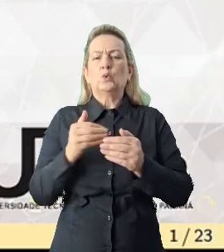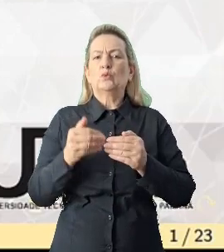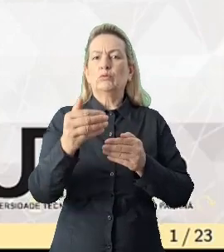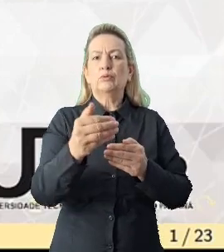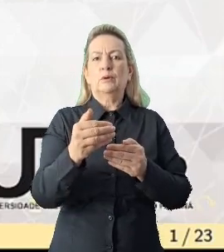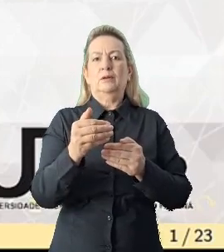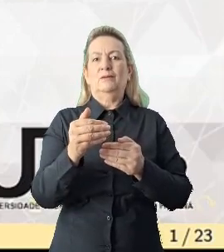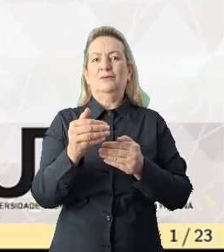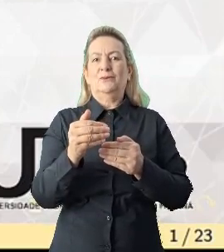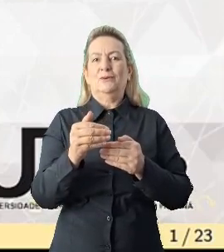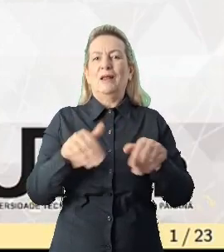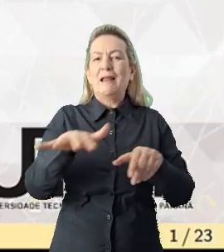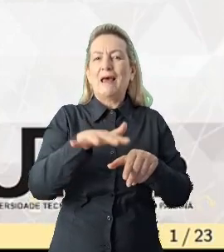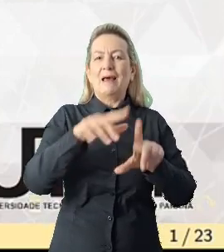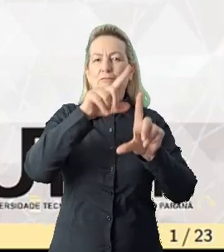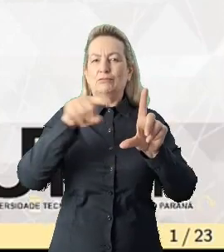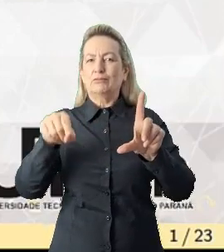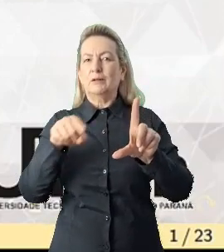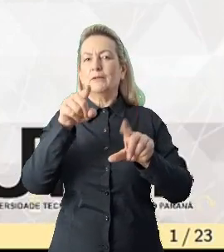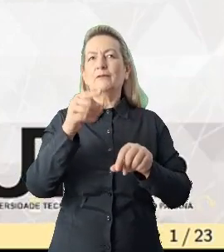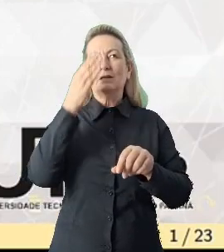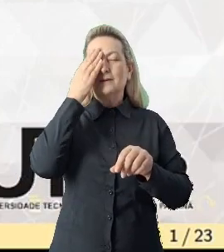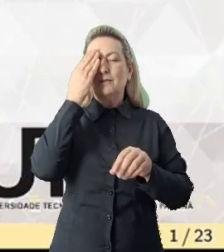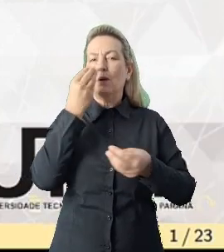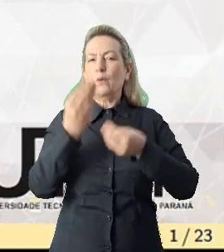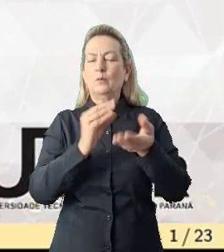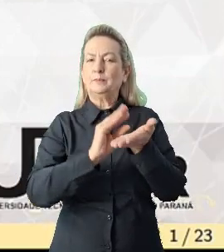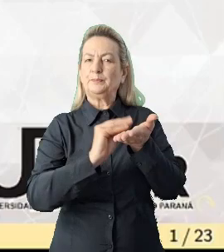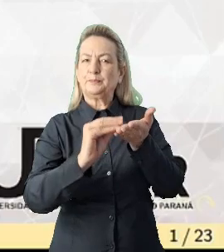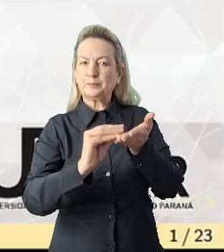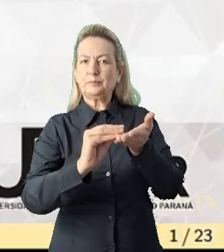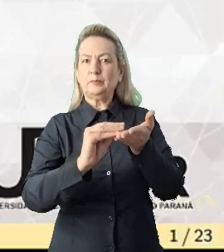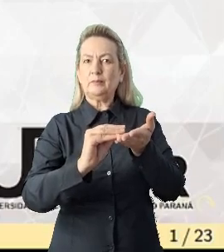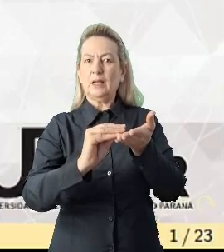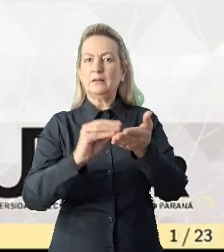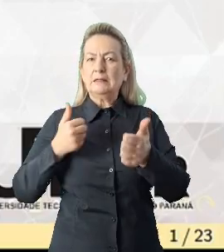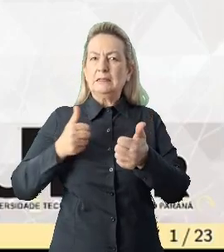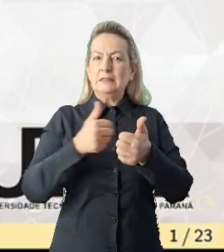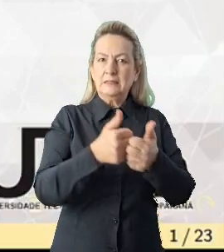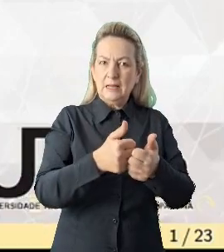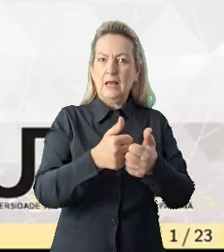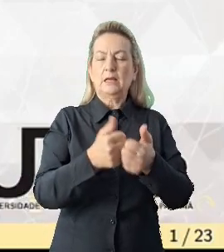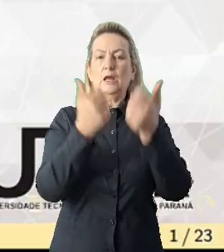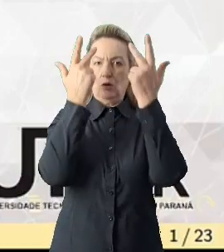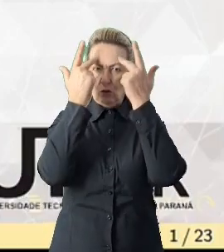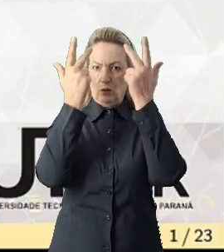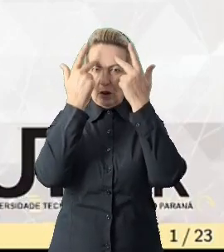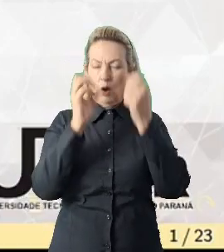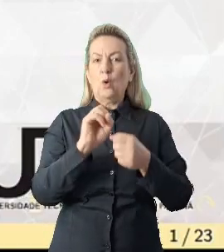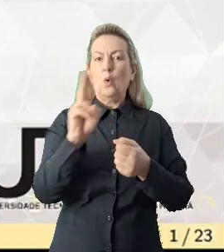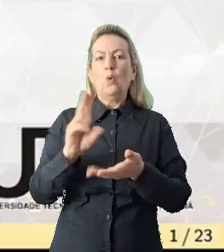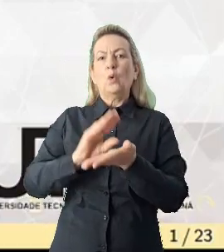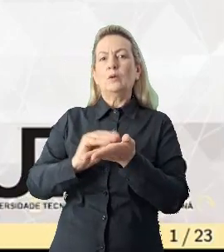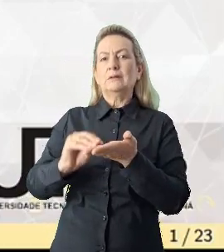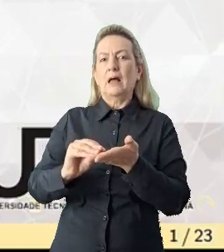importante, principalmente em trabalhos, né, futuros aí que vocês forem estudar na área de estatística, para saber se vocês vão estar trabalhando com dados,